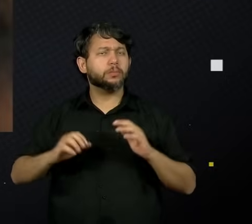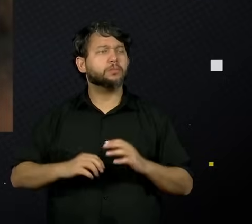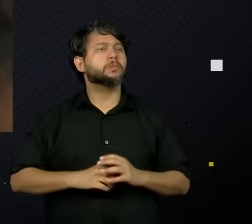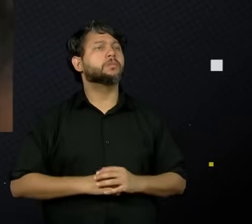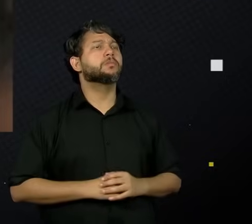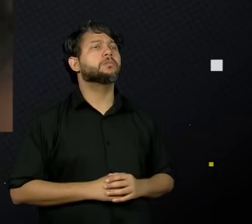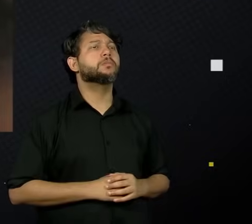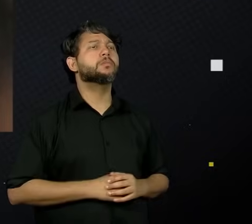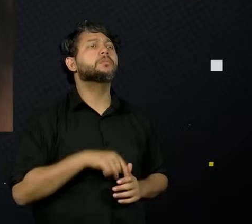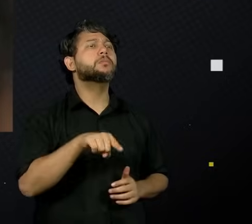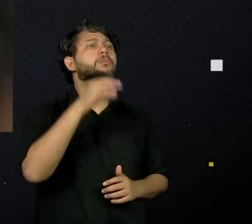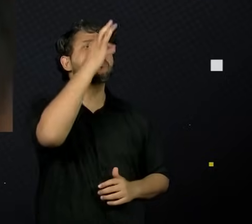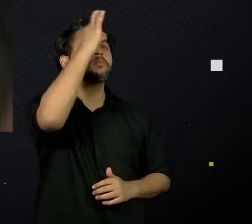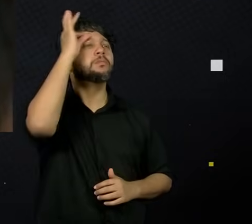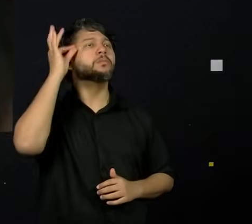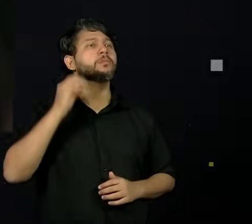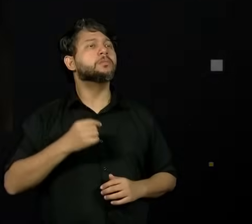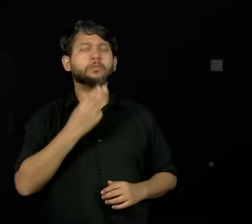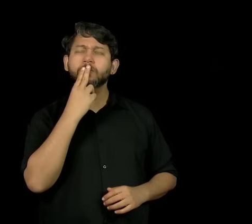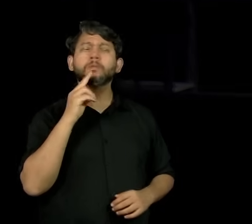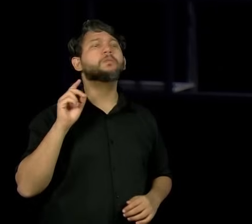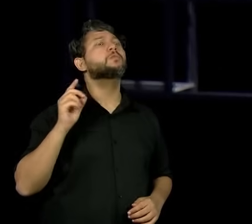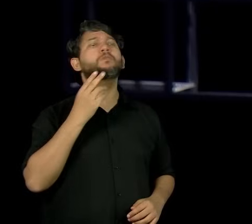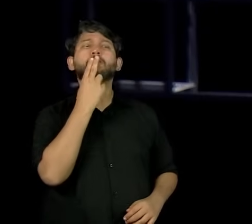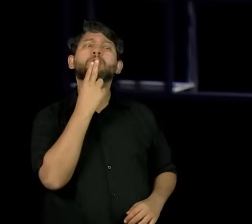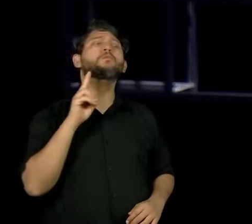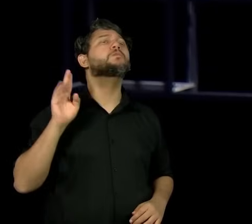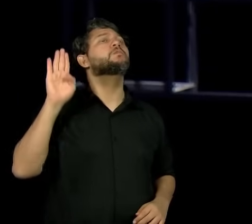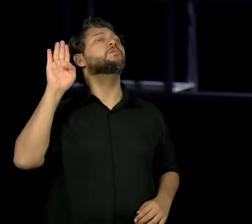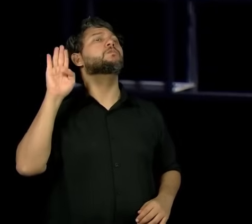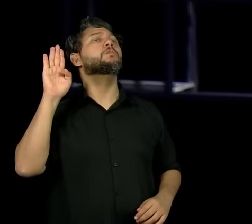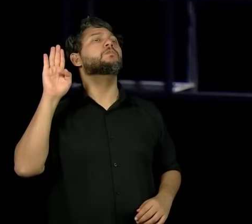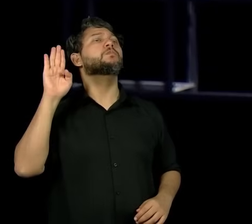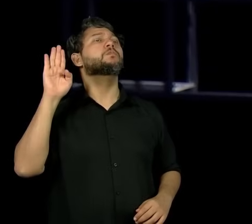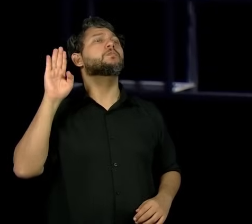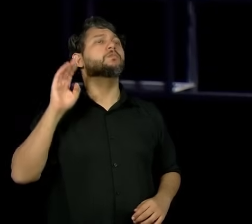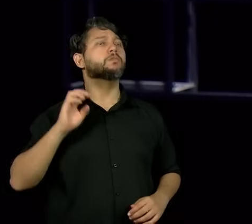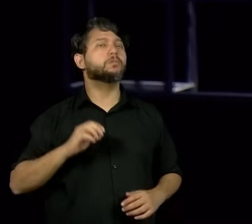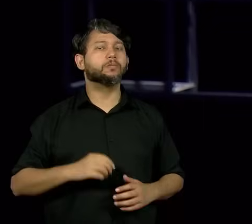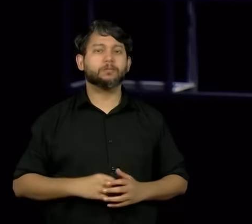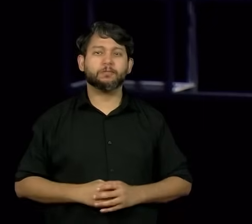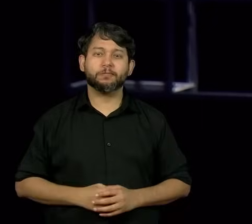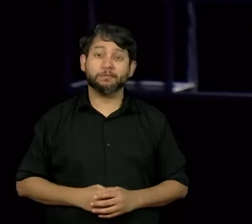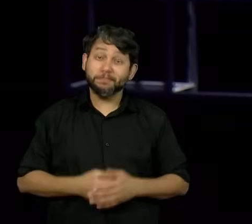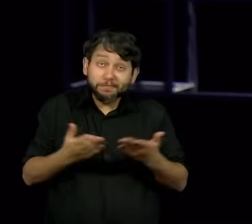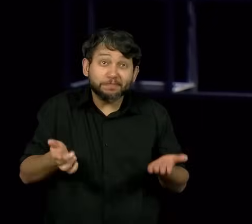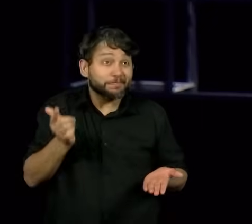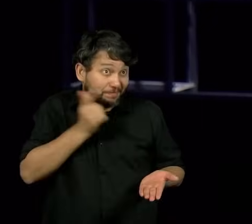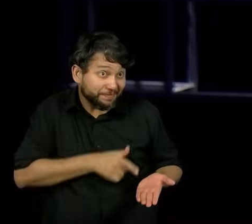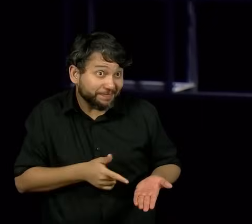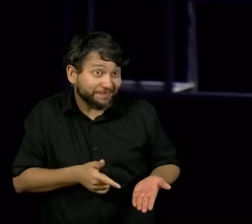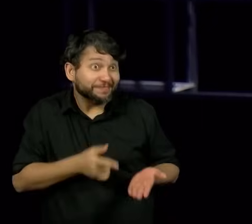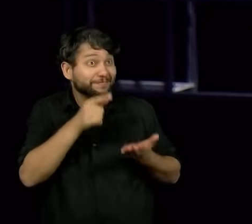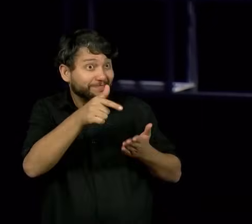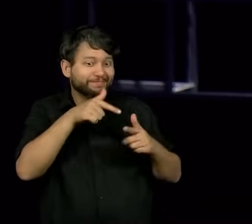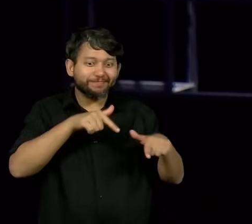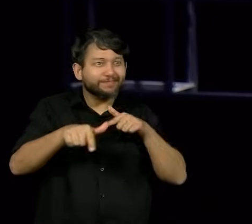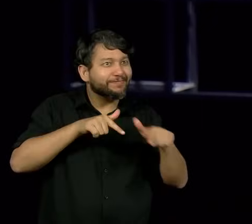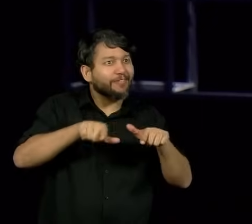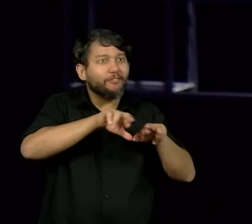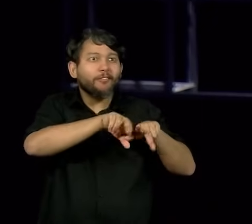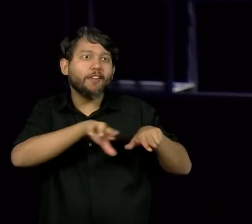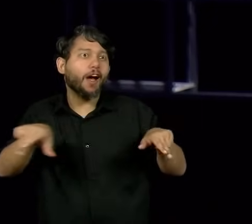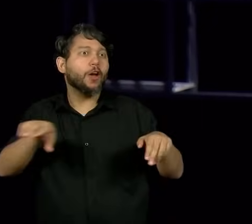Ele é inocente. E eu juro por todos os santos. Bom, o fato é que deu certo. Você acabou dirigindo dezenas de trabalhos em